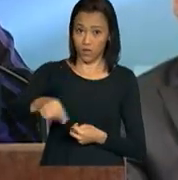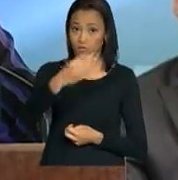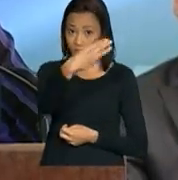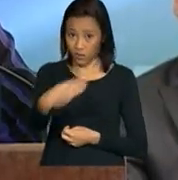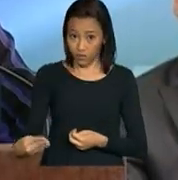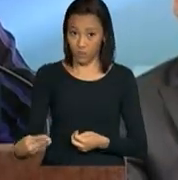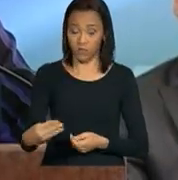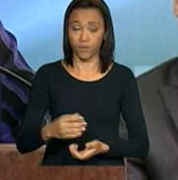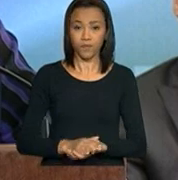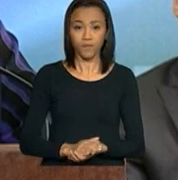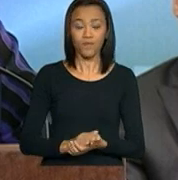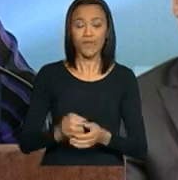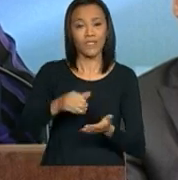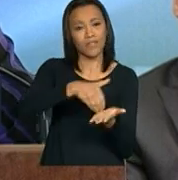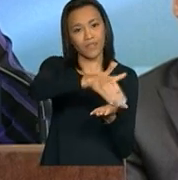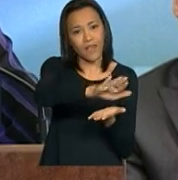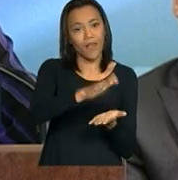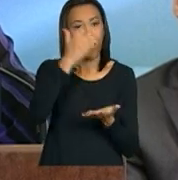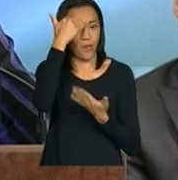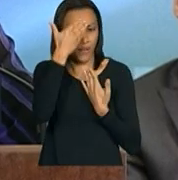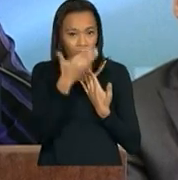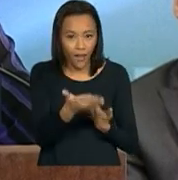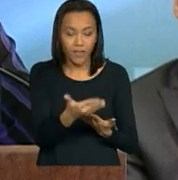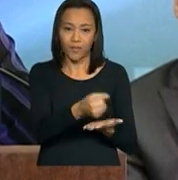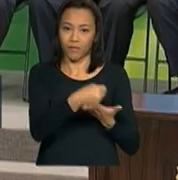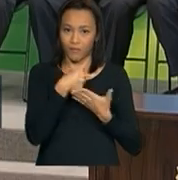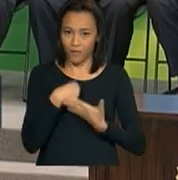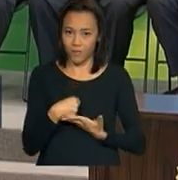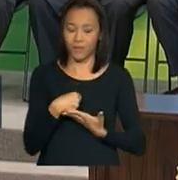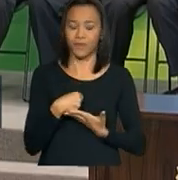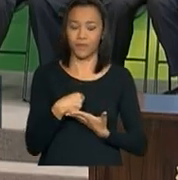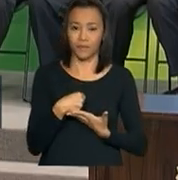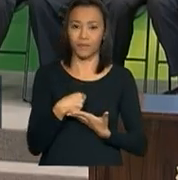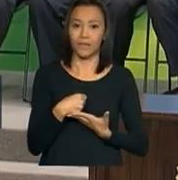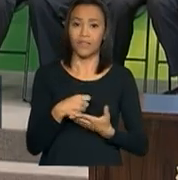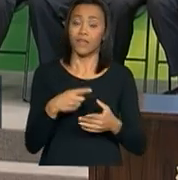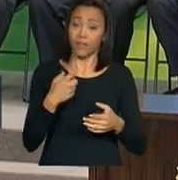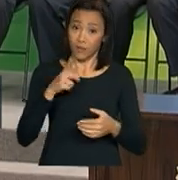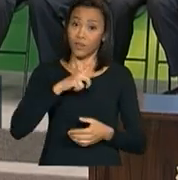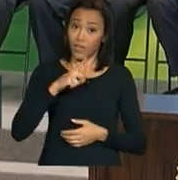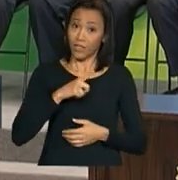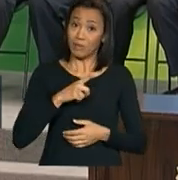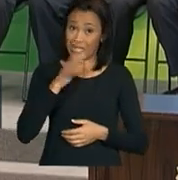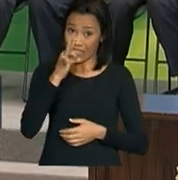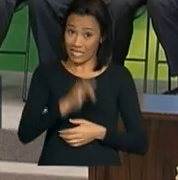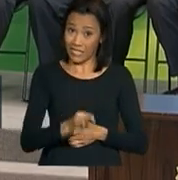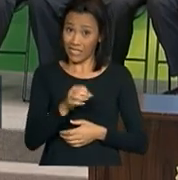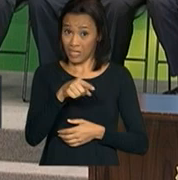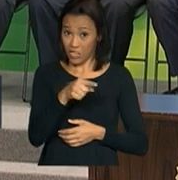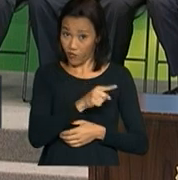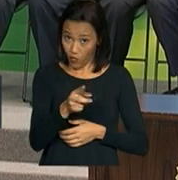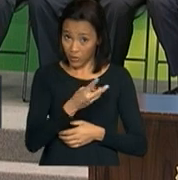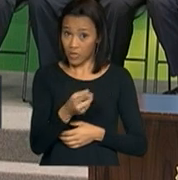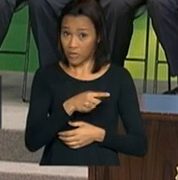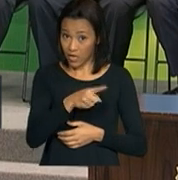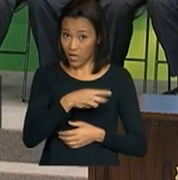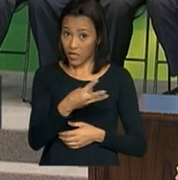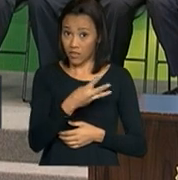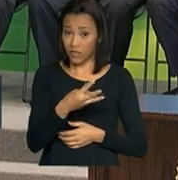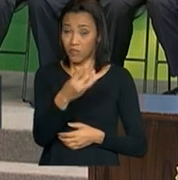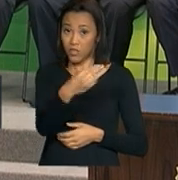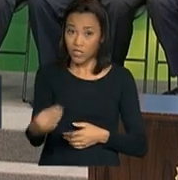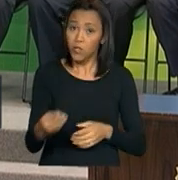saem muito obrigada E eu tenho certeza que vocês podem contar com o